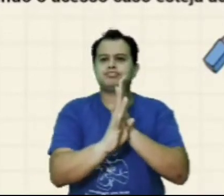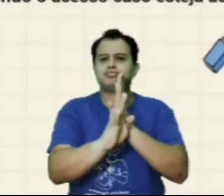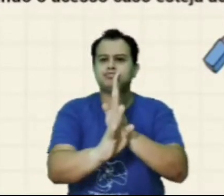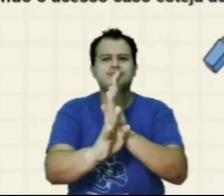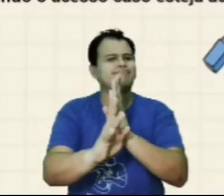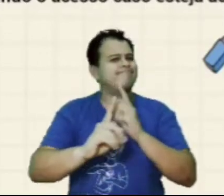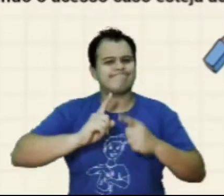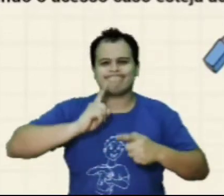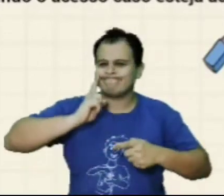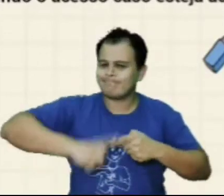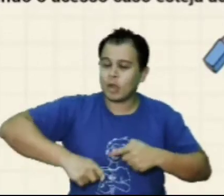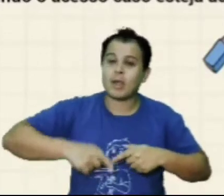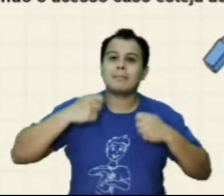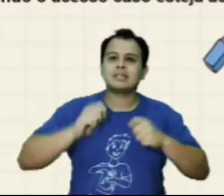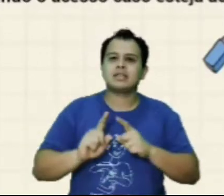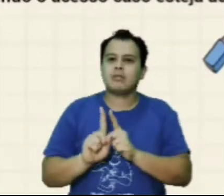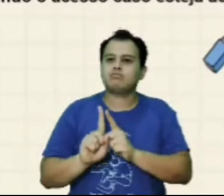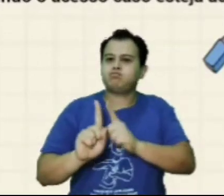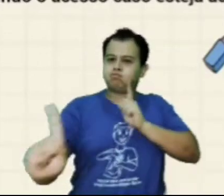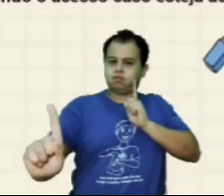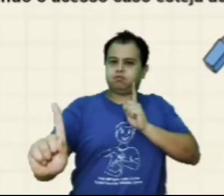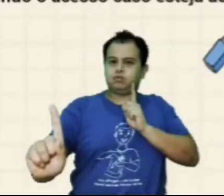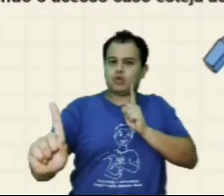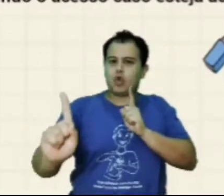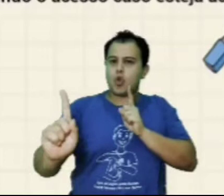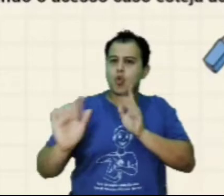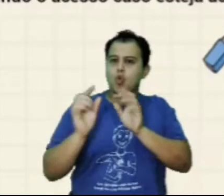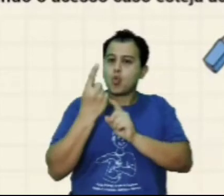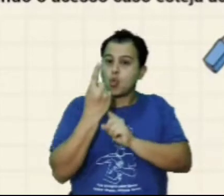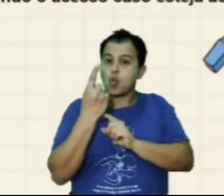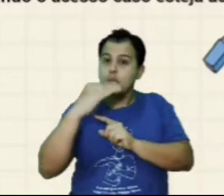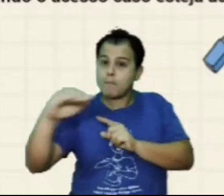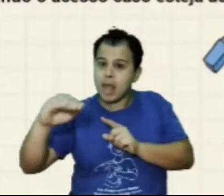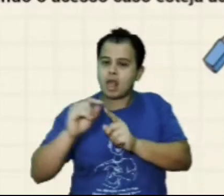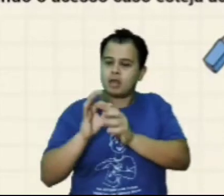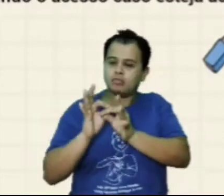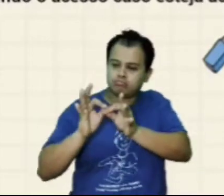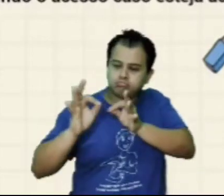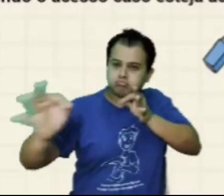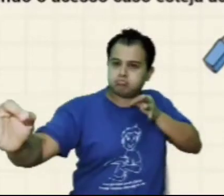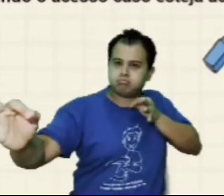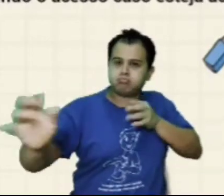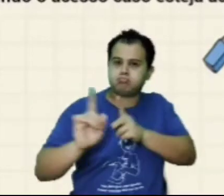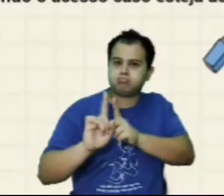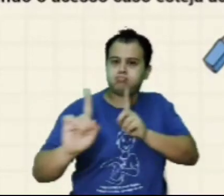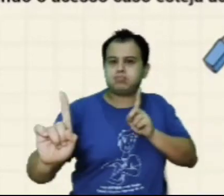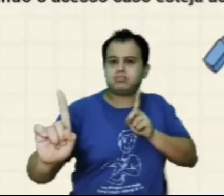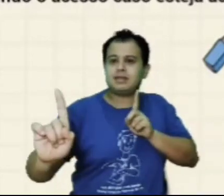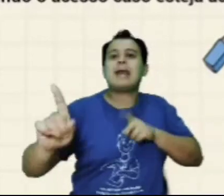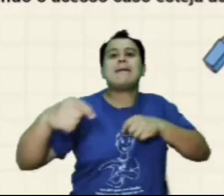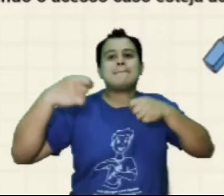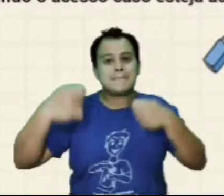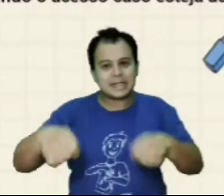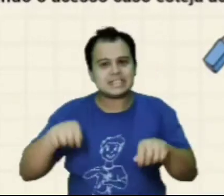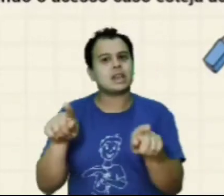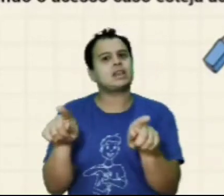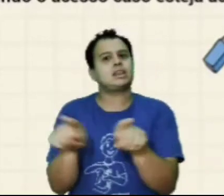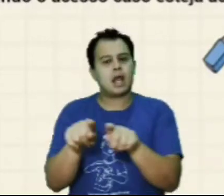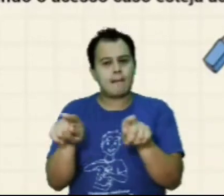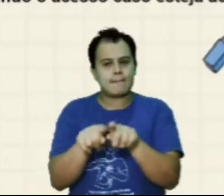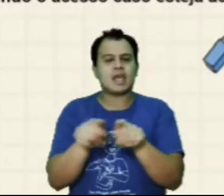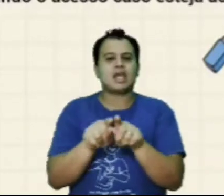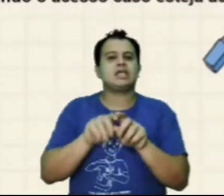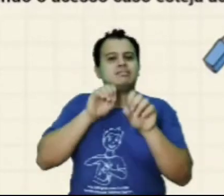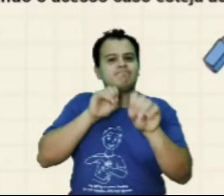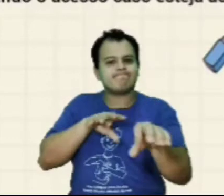mundo juntinho, tem que respeitar o distanciamento social. Então, tem que ensinar as crianças também o